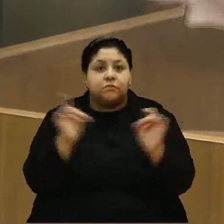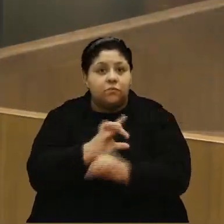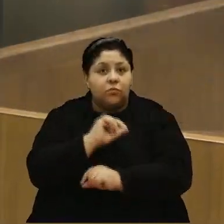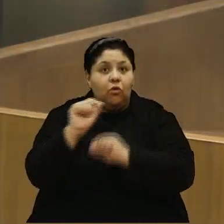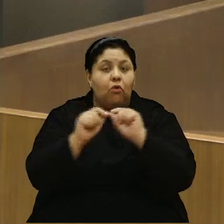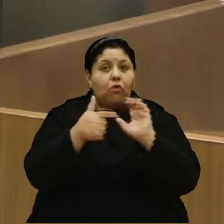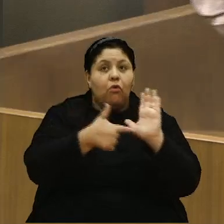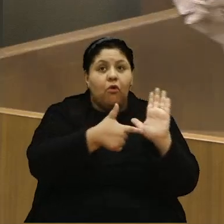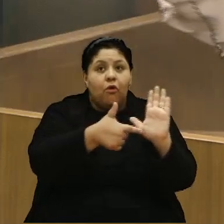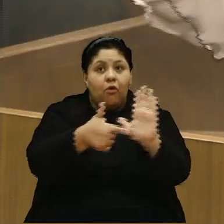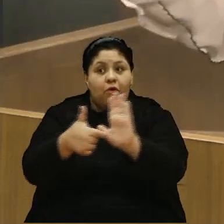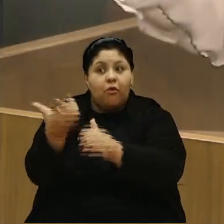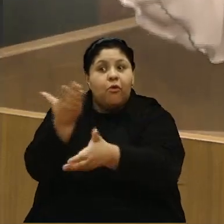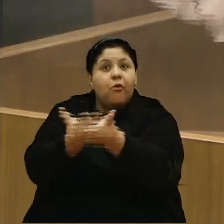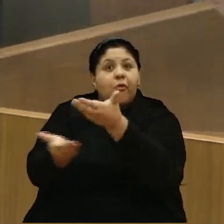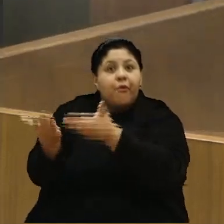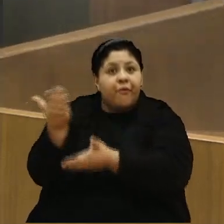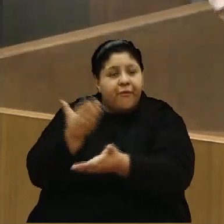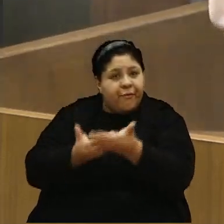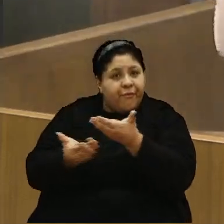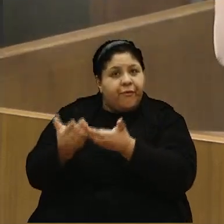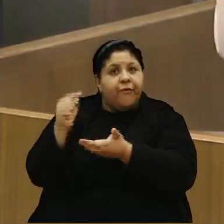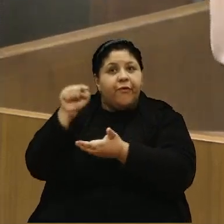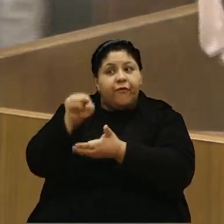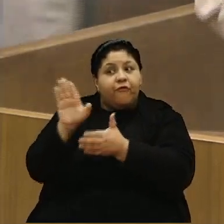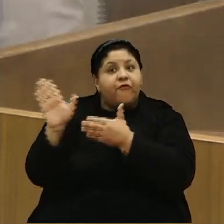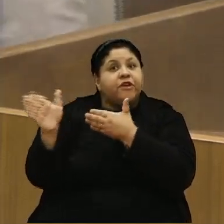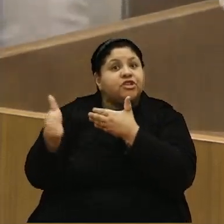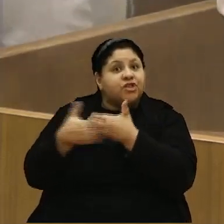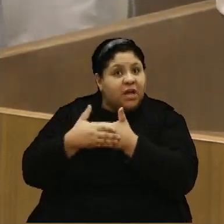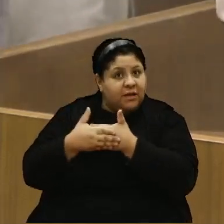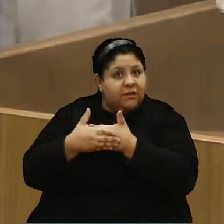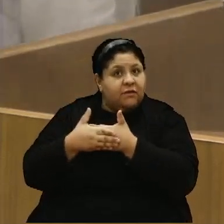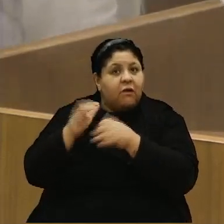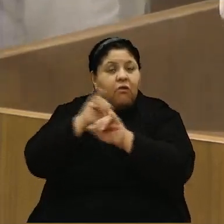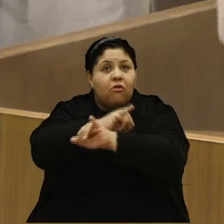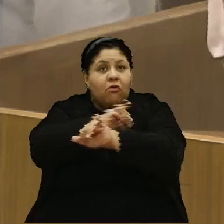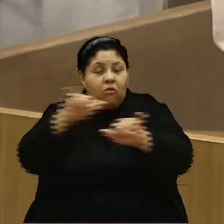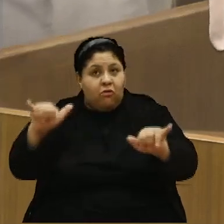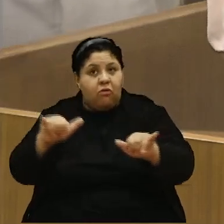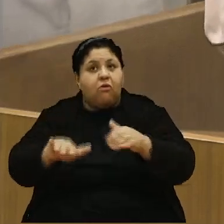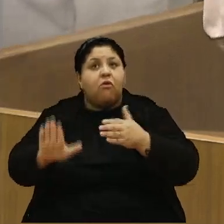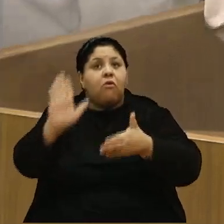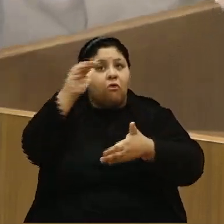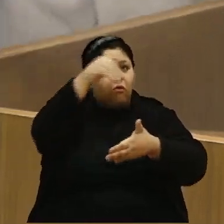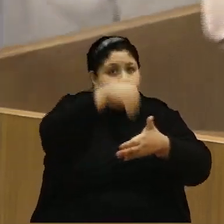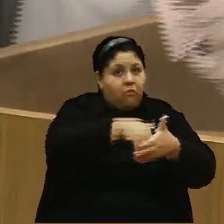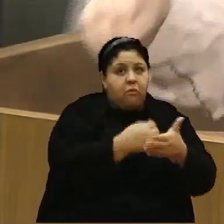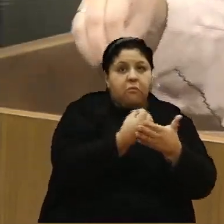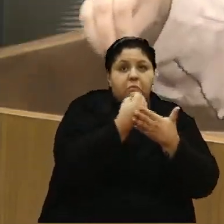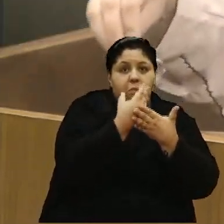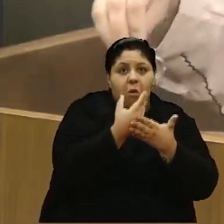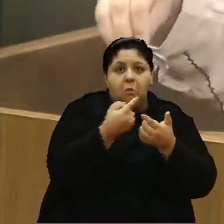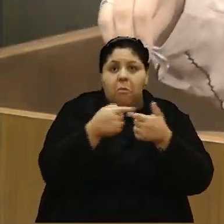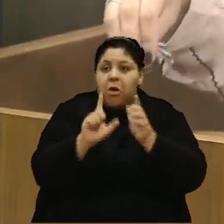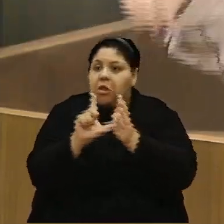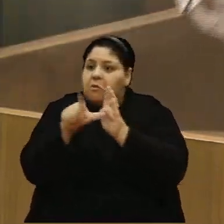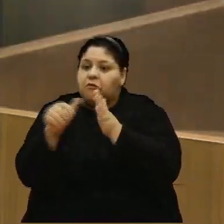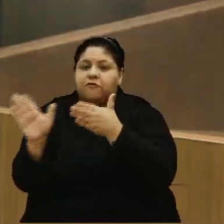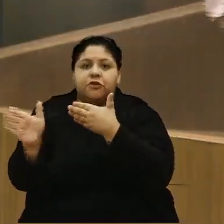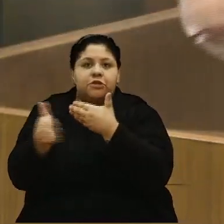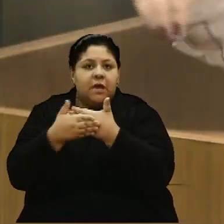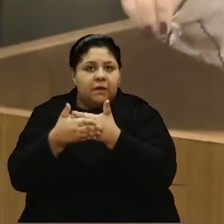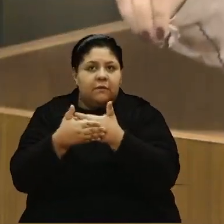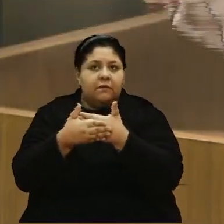vídeo, com atendimentos, e ele foi fechado. Então, na propaganda eleitoral, ele serviu, né? Mas depois ele foi fechado.